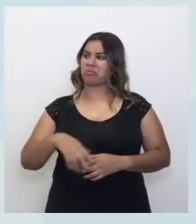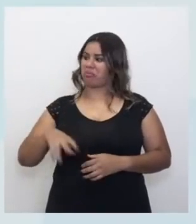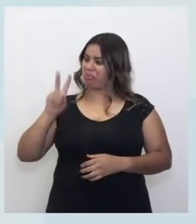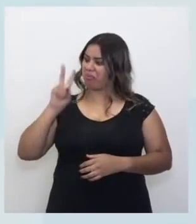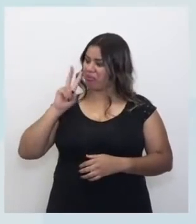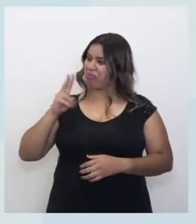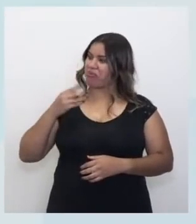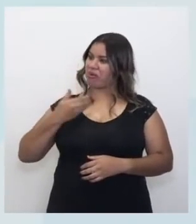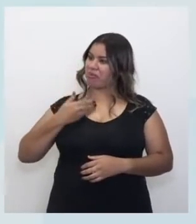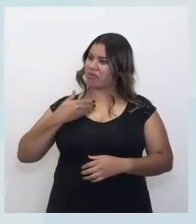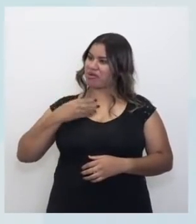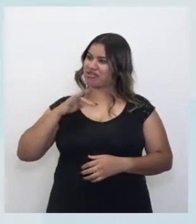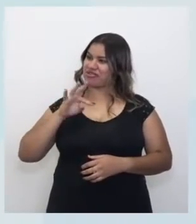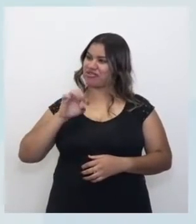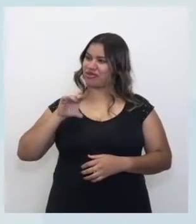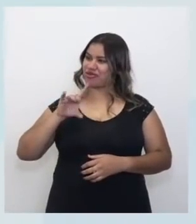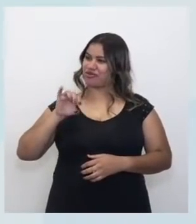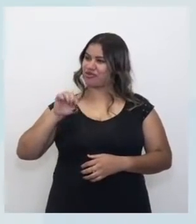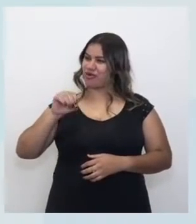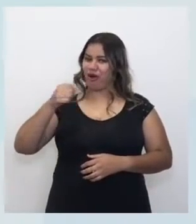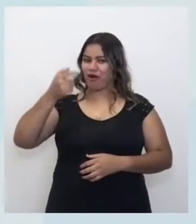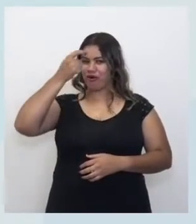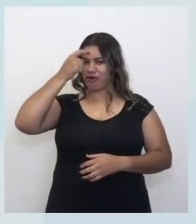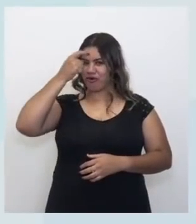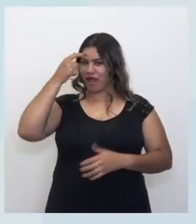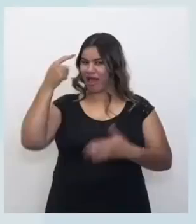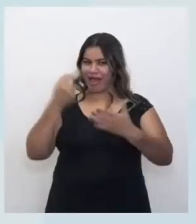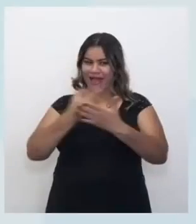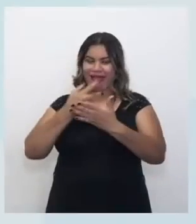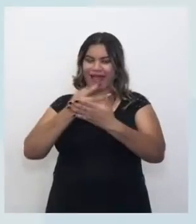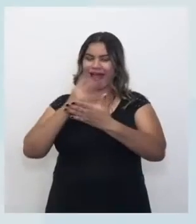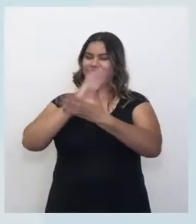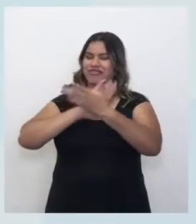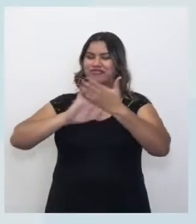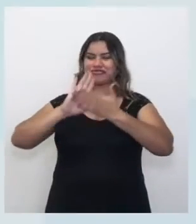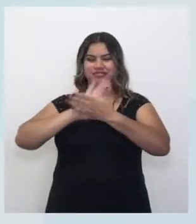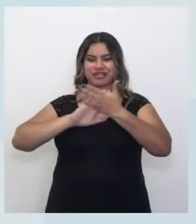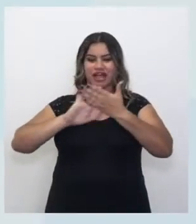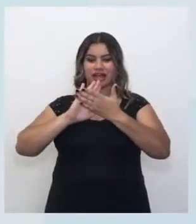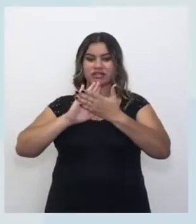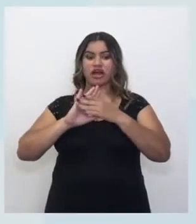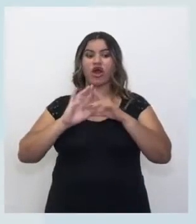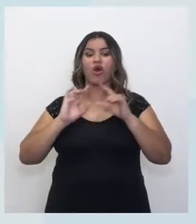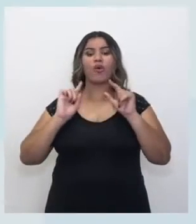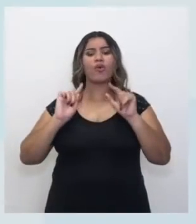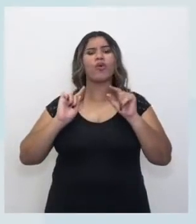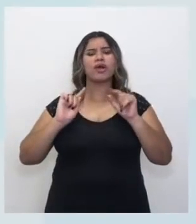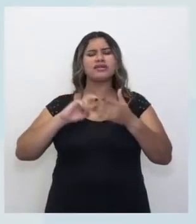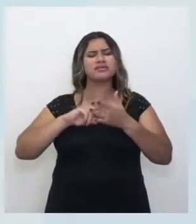amigo, que Teodoro não ajuizou erradamente a tua natureza, isto é, ele